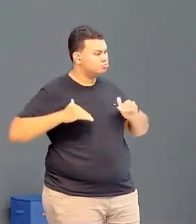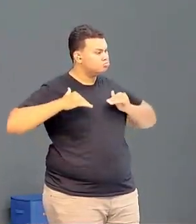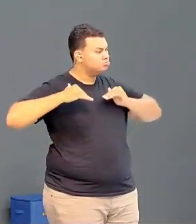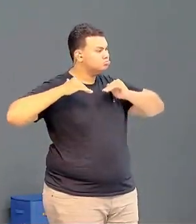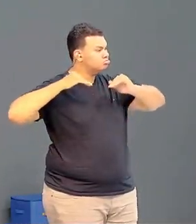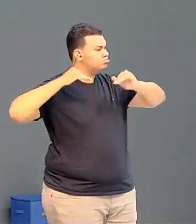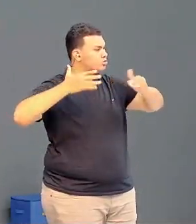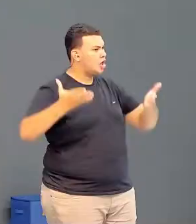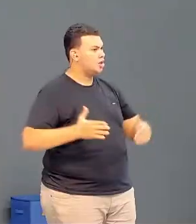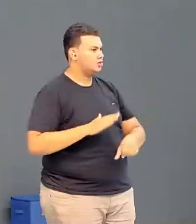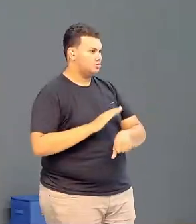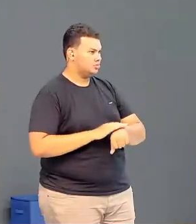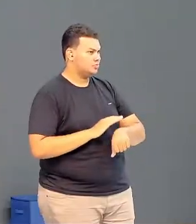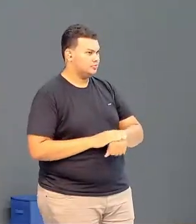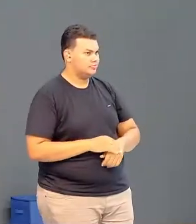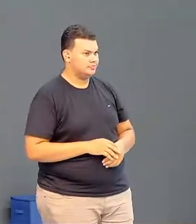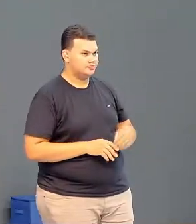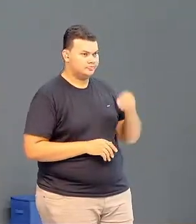tempo.